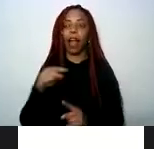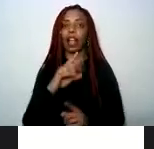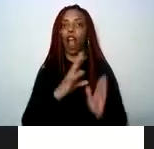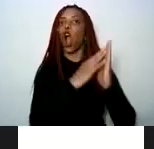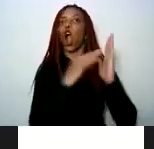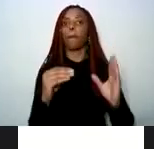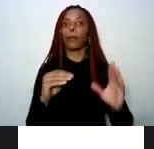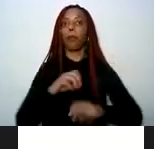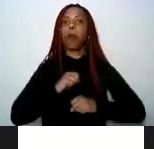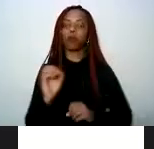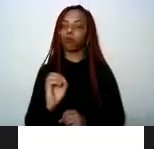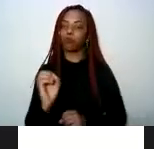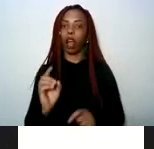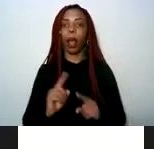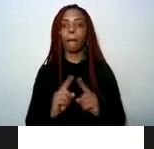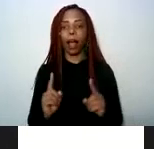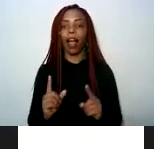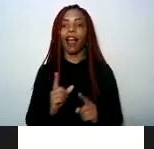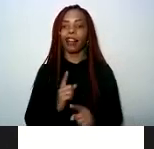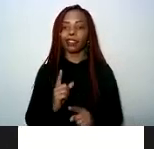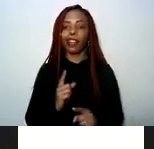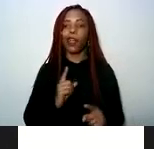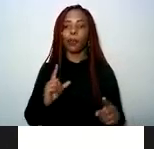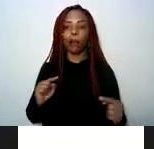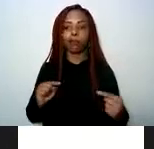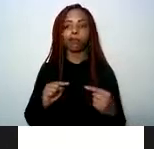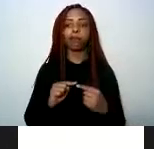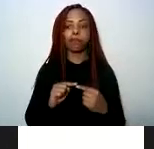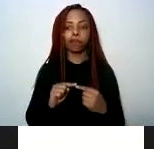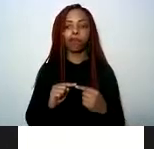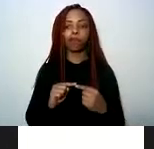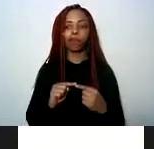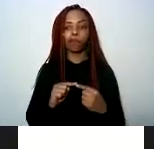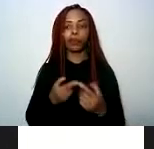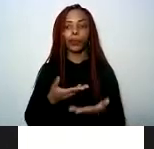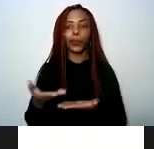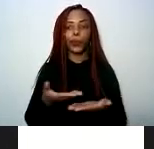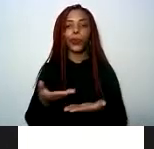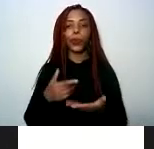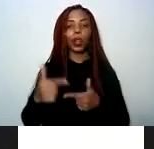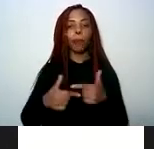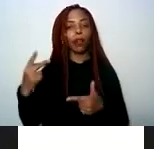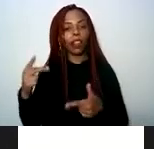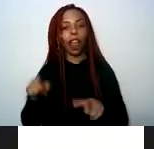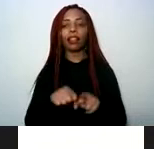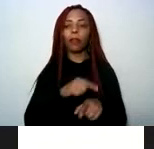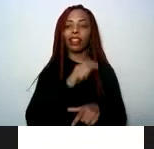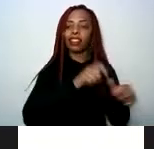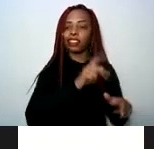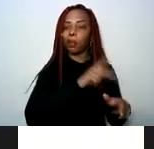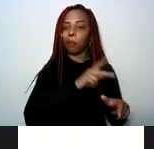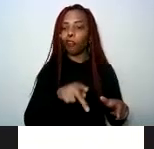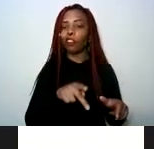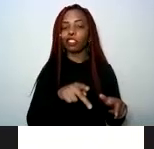mas existe uma forte conexão uma interlocução entre a obra dela e desses mestres que fazem com